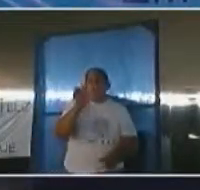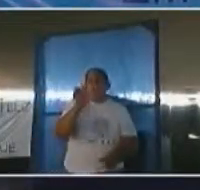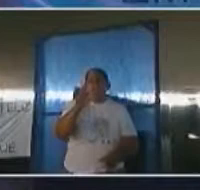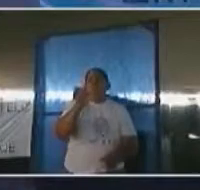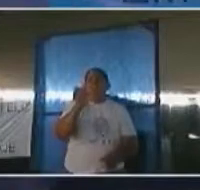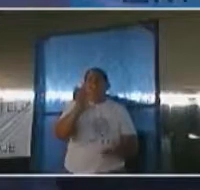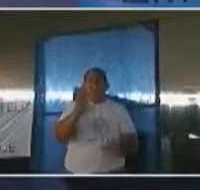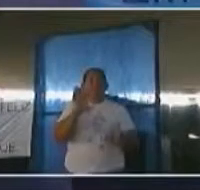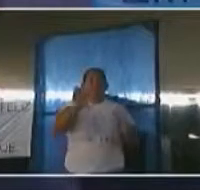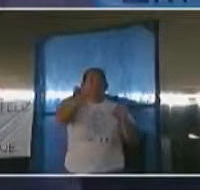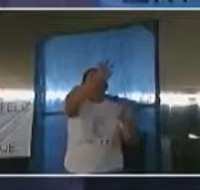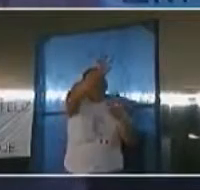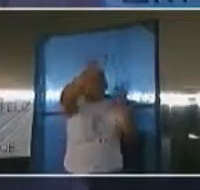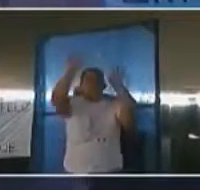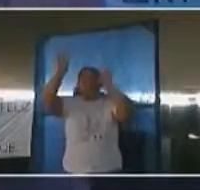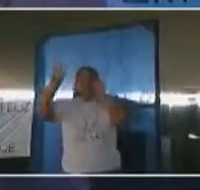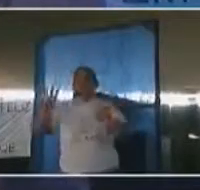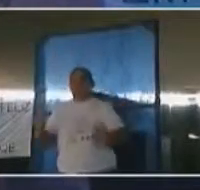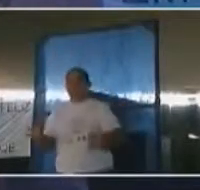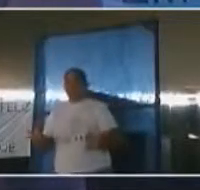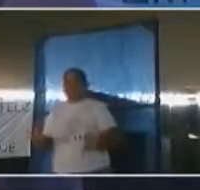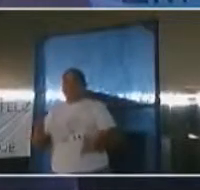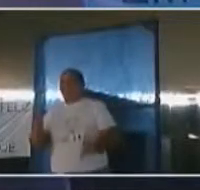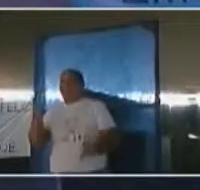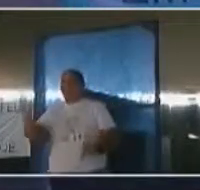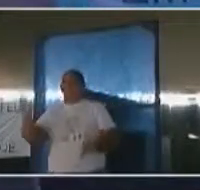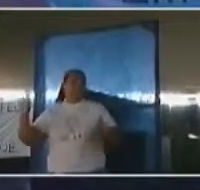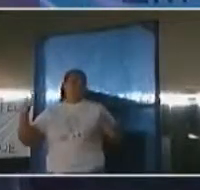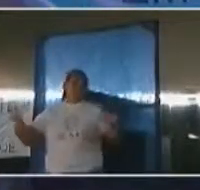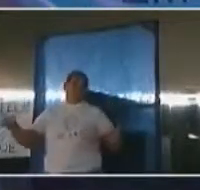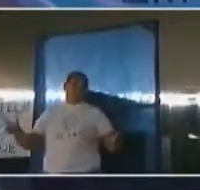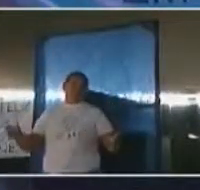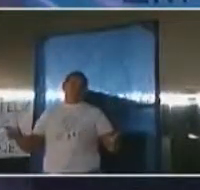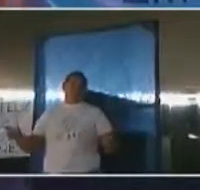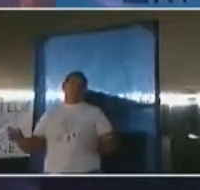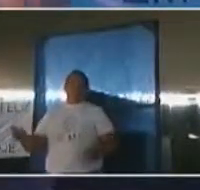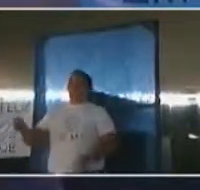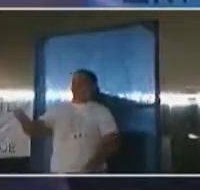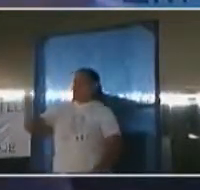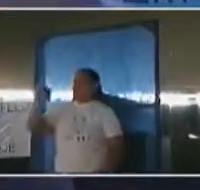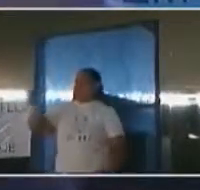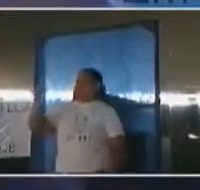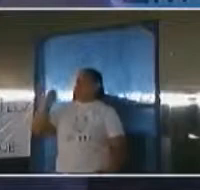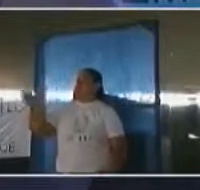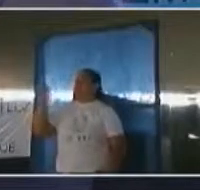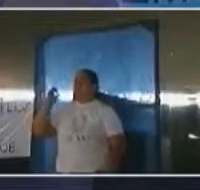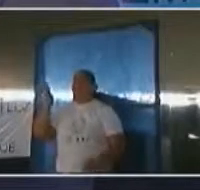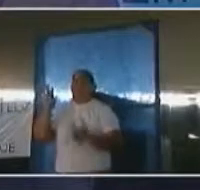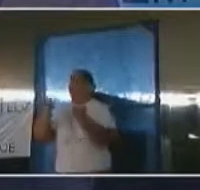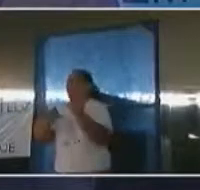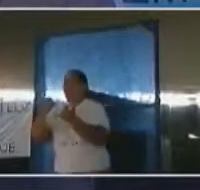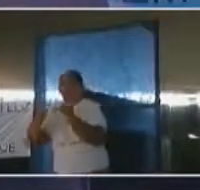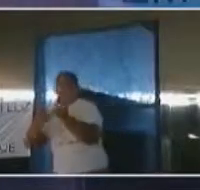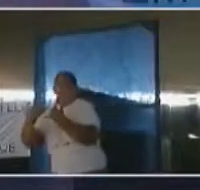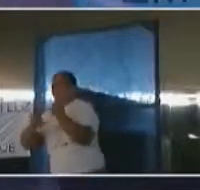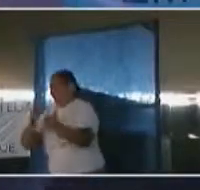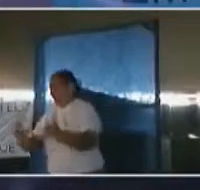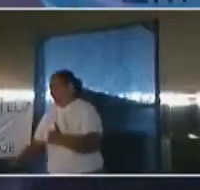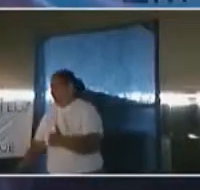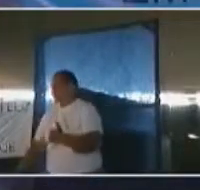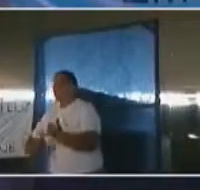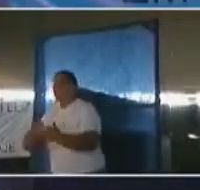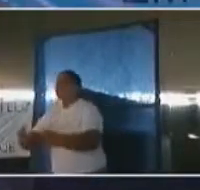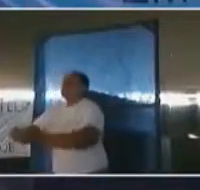palavra diferente. Soltei muita pandorga no meu tempo. Era uma